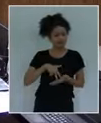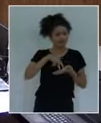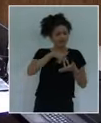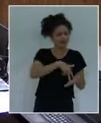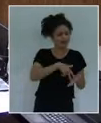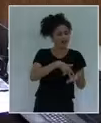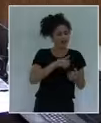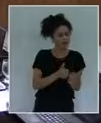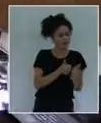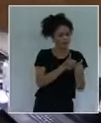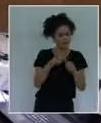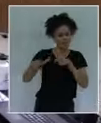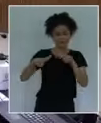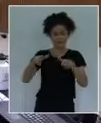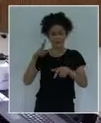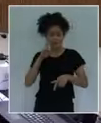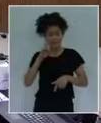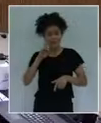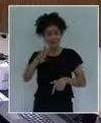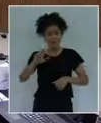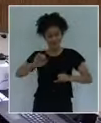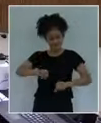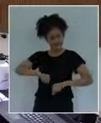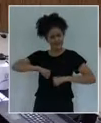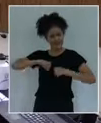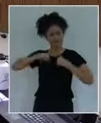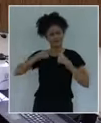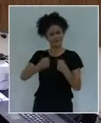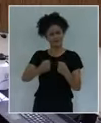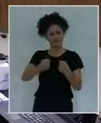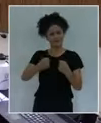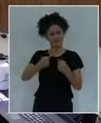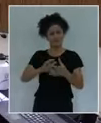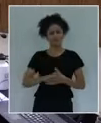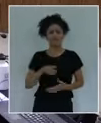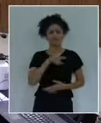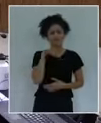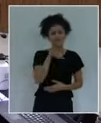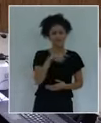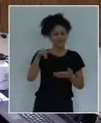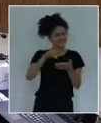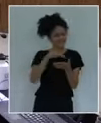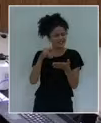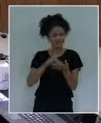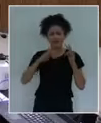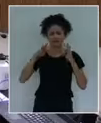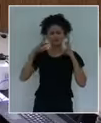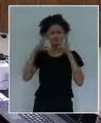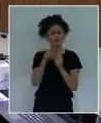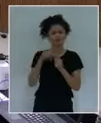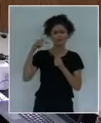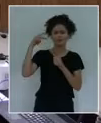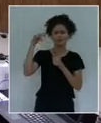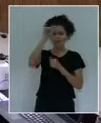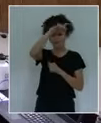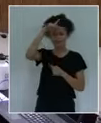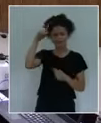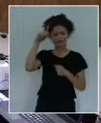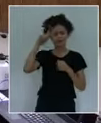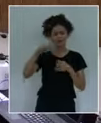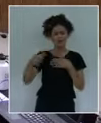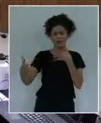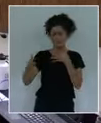trabalhos também, eu vi a dedicação de vocês, né, de vocês, secretários, de toda a equipe da prefeitura, todos os funcionários, do varredor